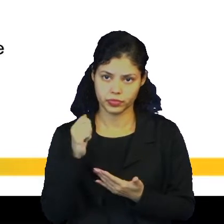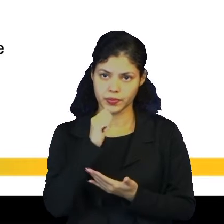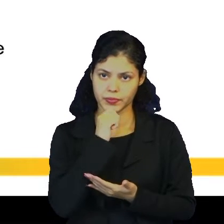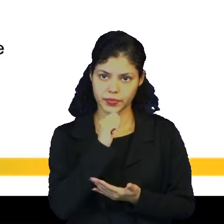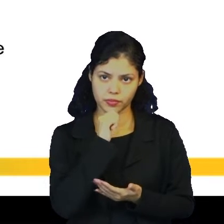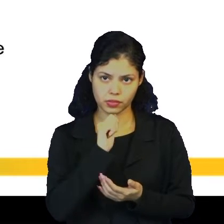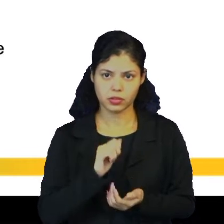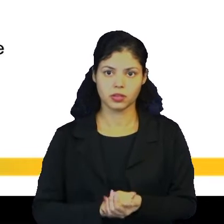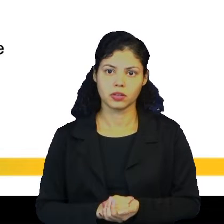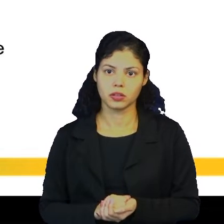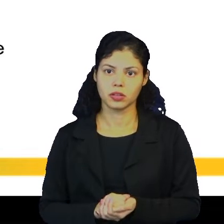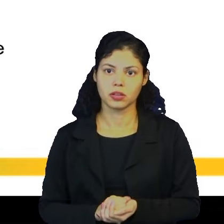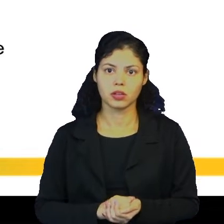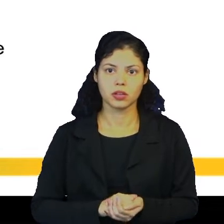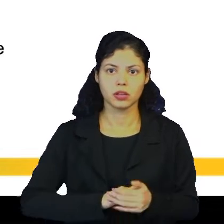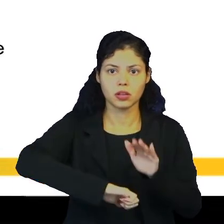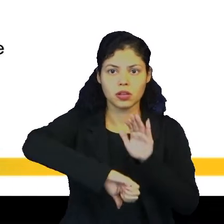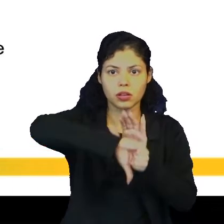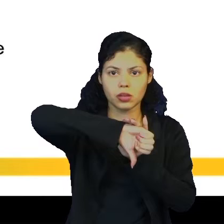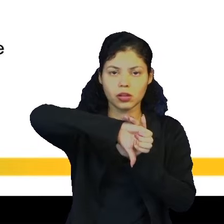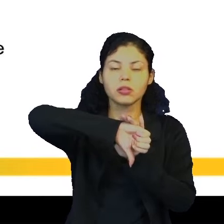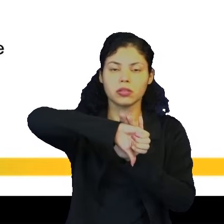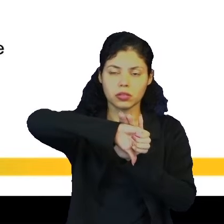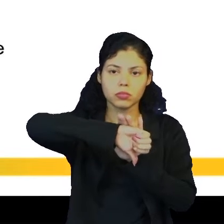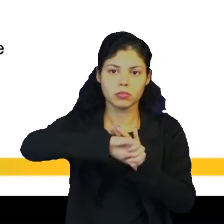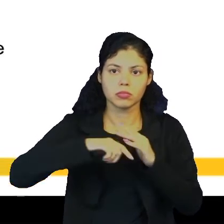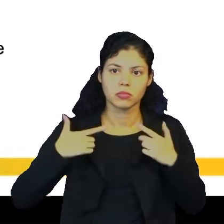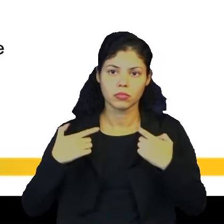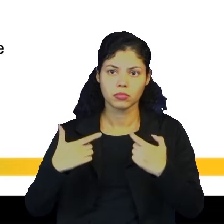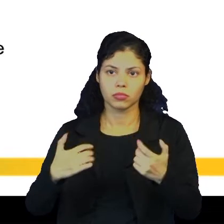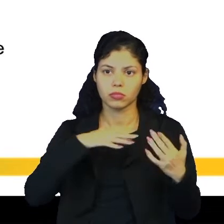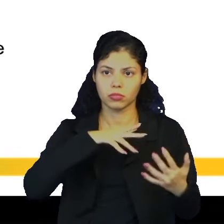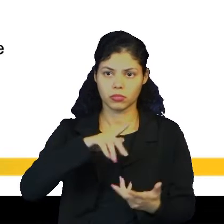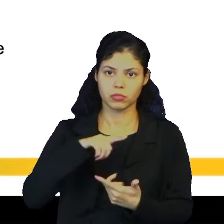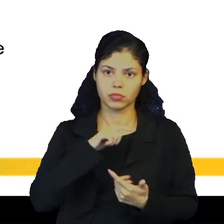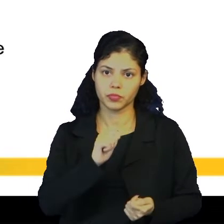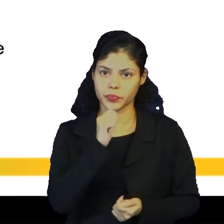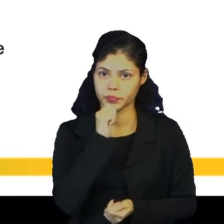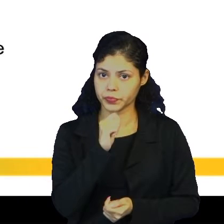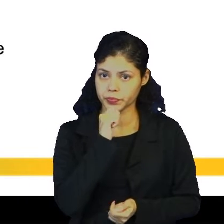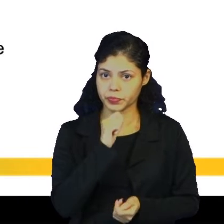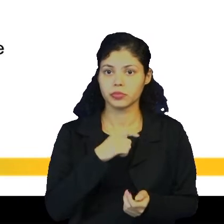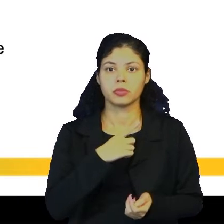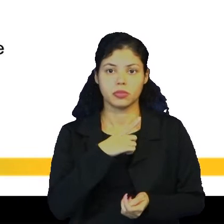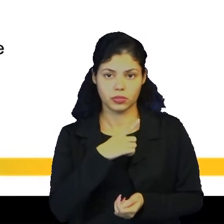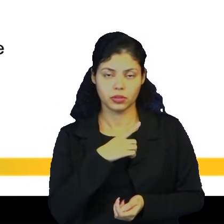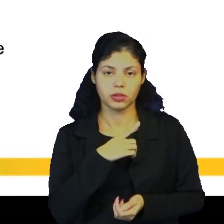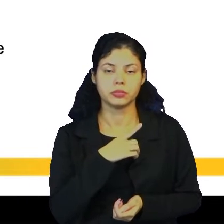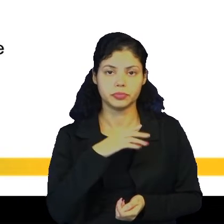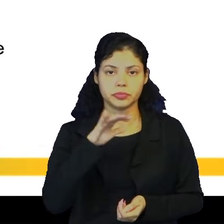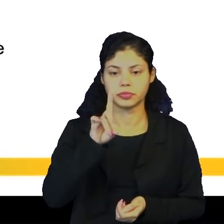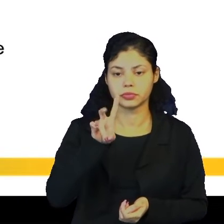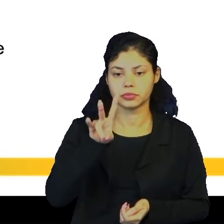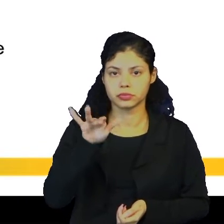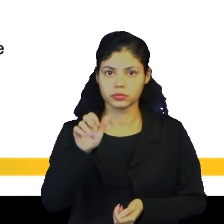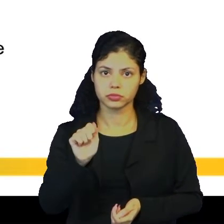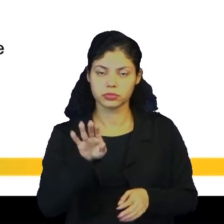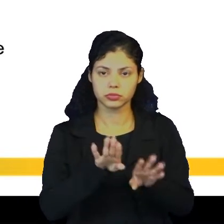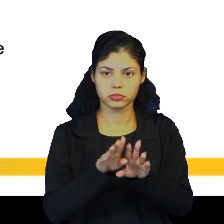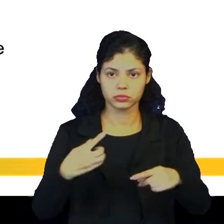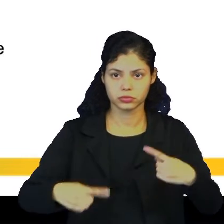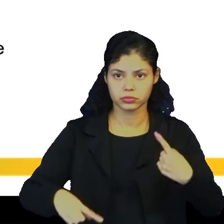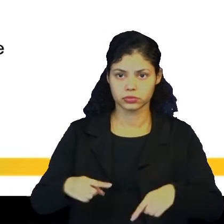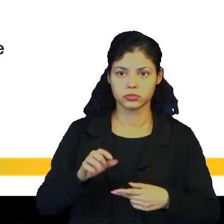em crimes contra a humanidade, crimes de guerra, né, e genocídios, na violação de direitos civis e políticas, né, contra